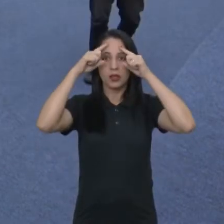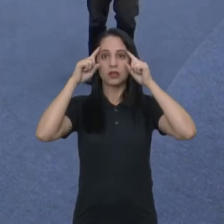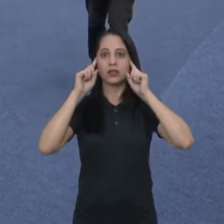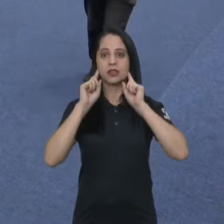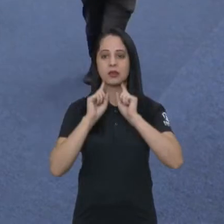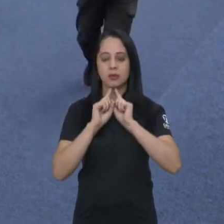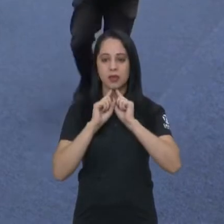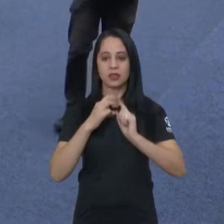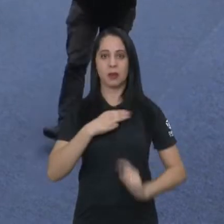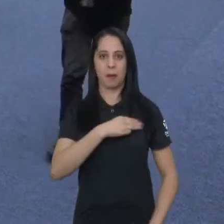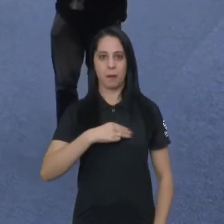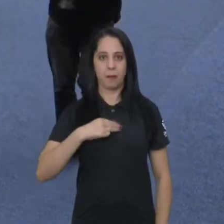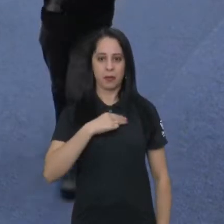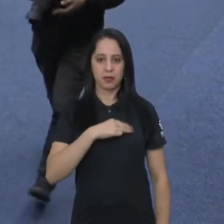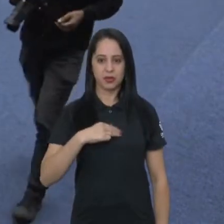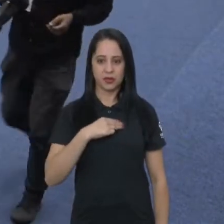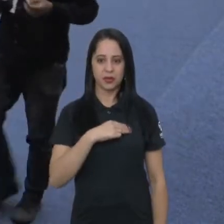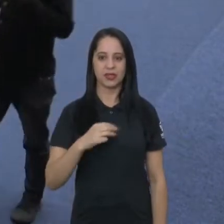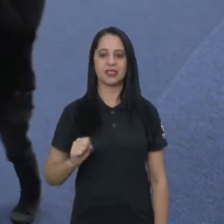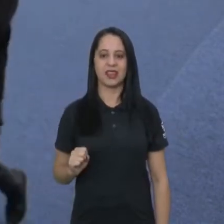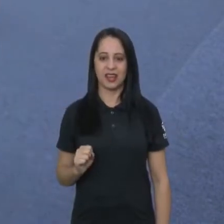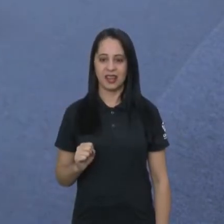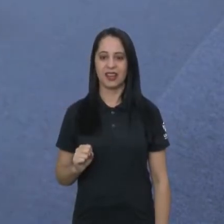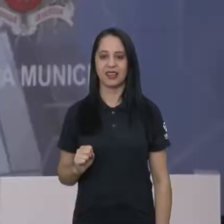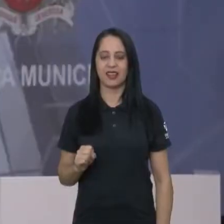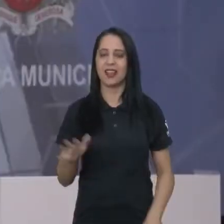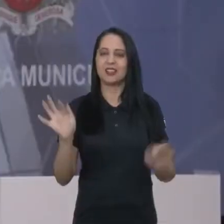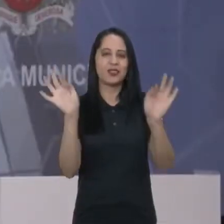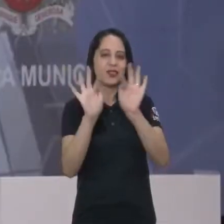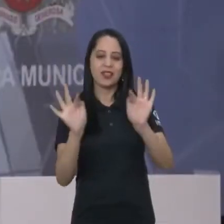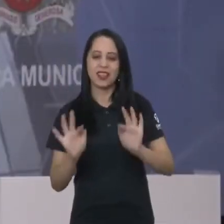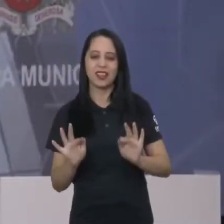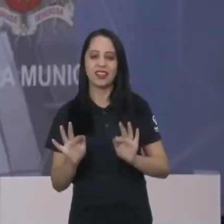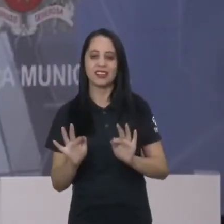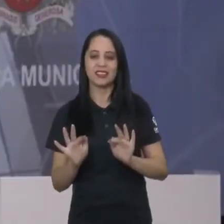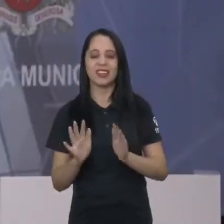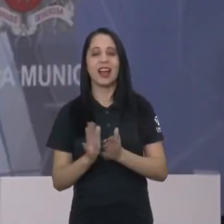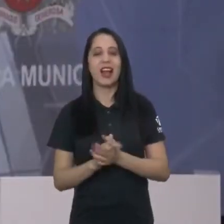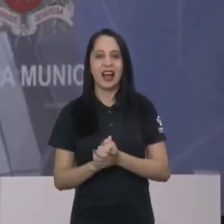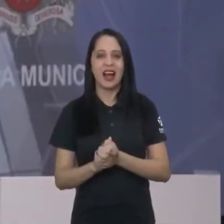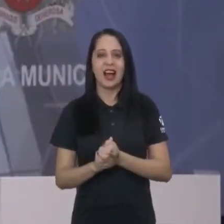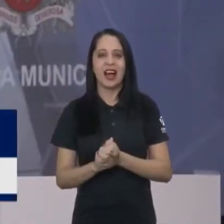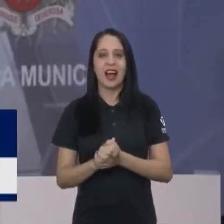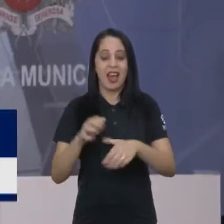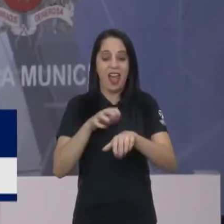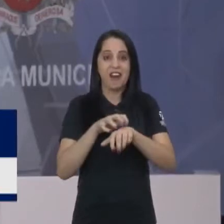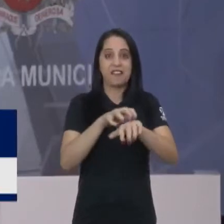tão contente quando soube que a van chegou e vocês chegaram, eu estava ali conversando com ele, ele falou, ah, chegou a van aí, elas estão aí.